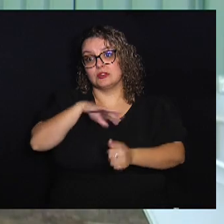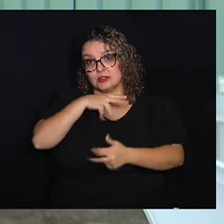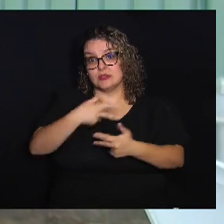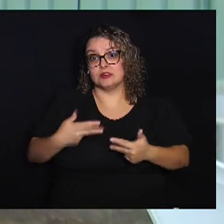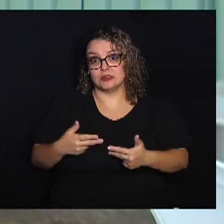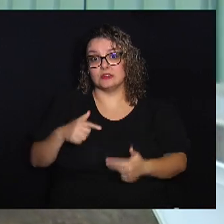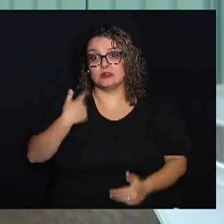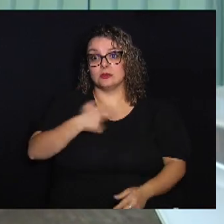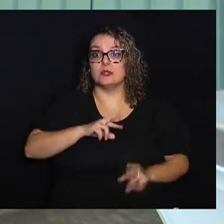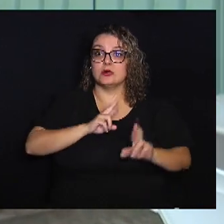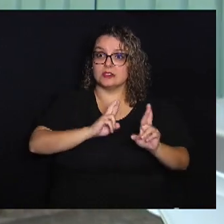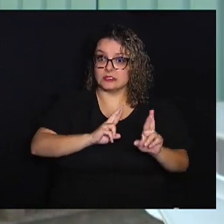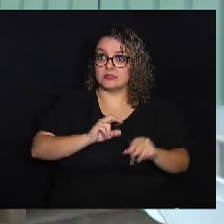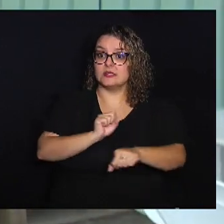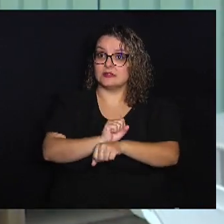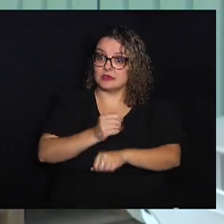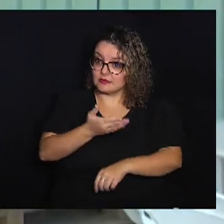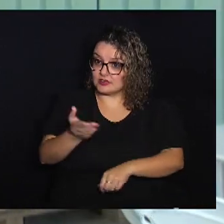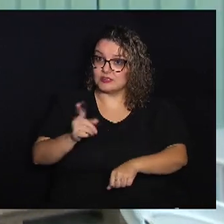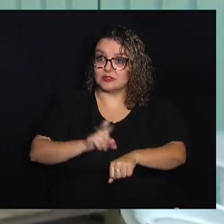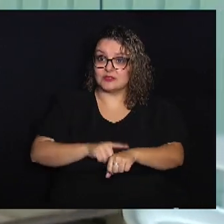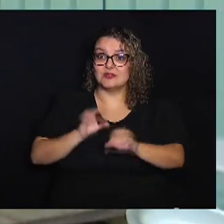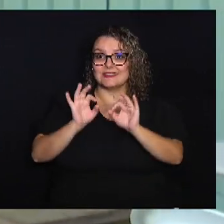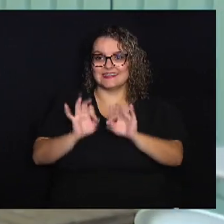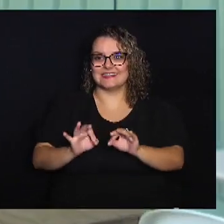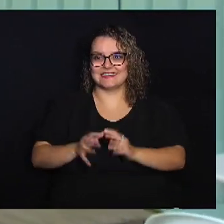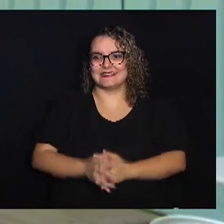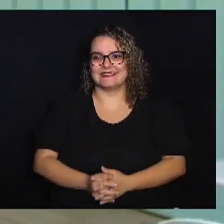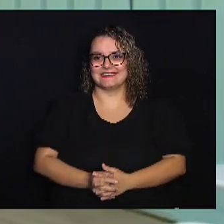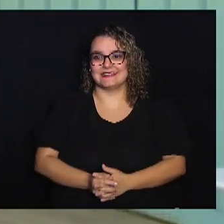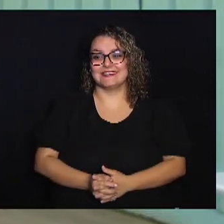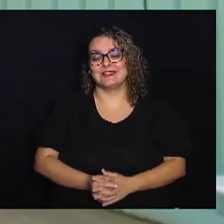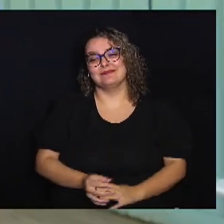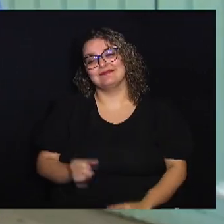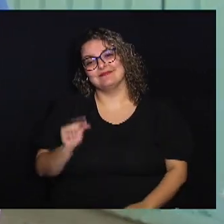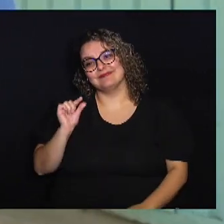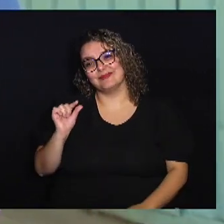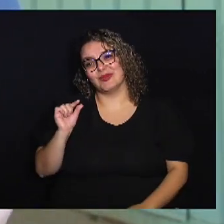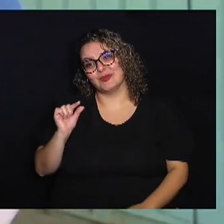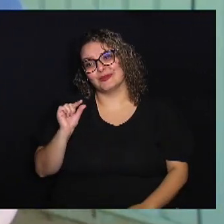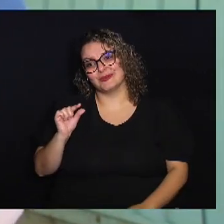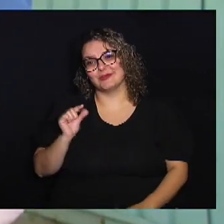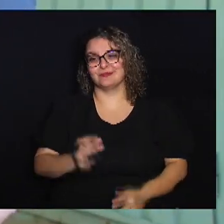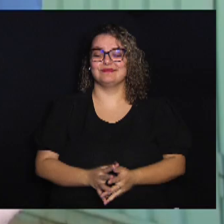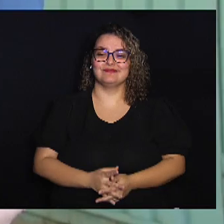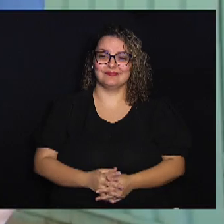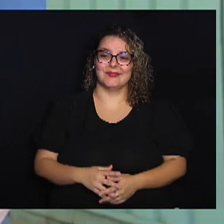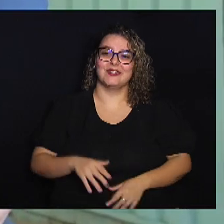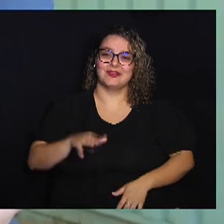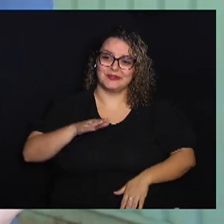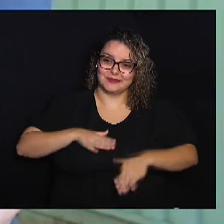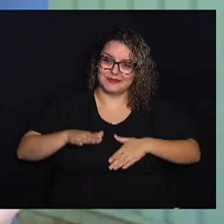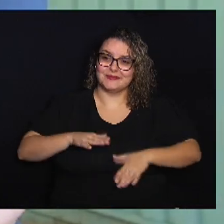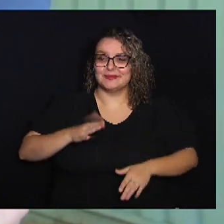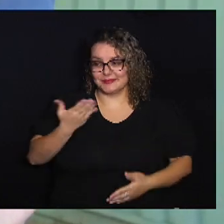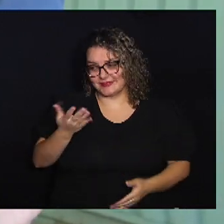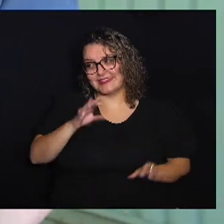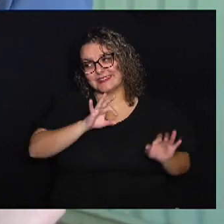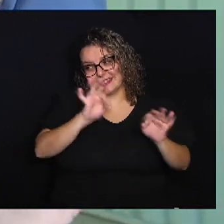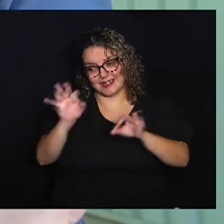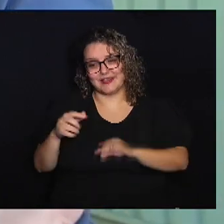gente espera vocês sempre nos horários certinhos, só que tá bem devagar, você acompanhou a